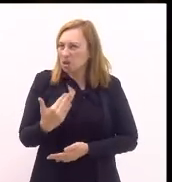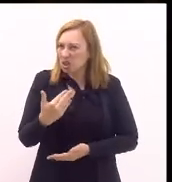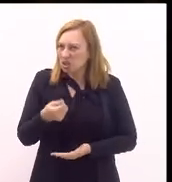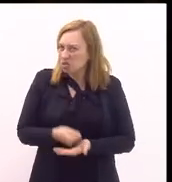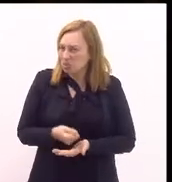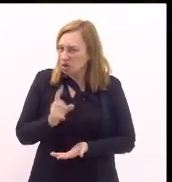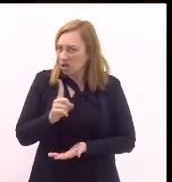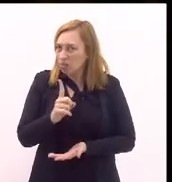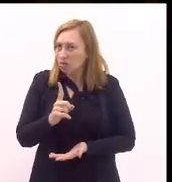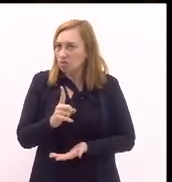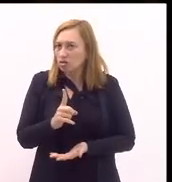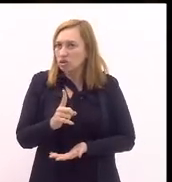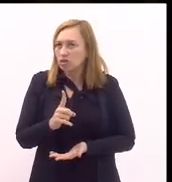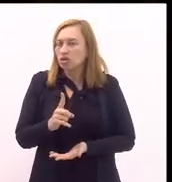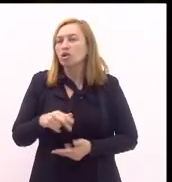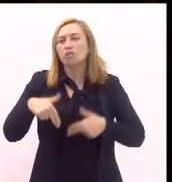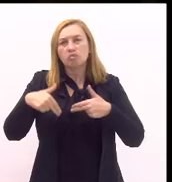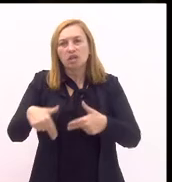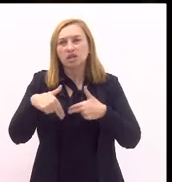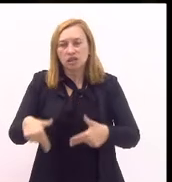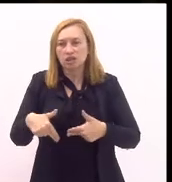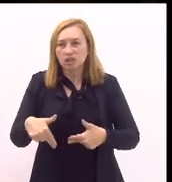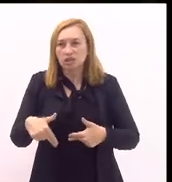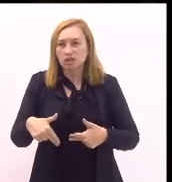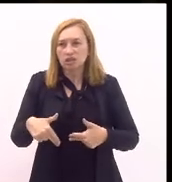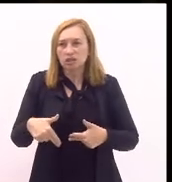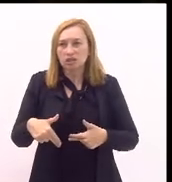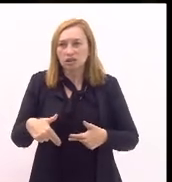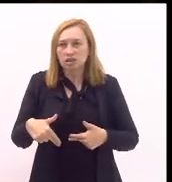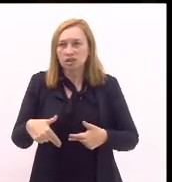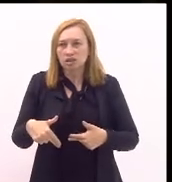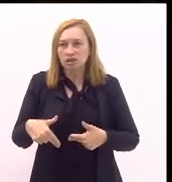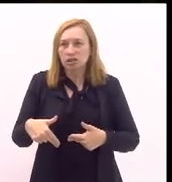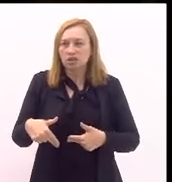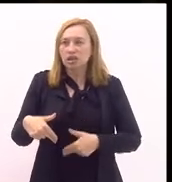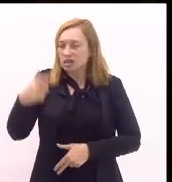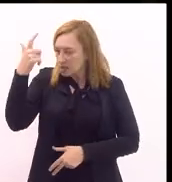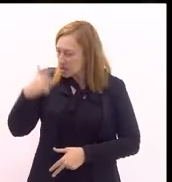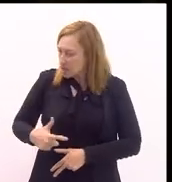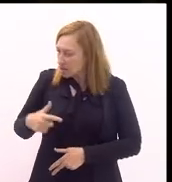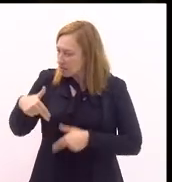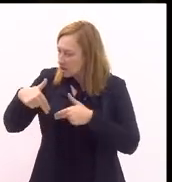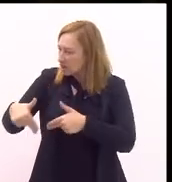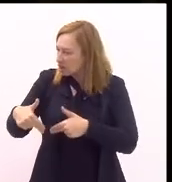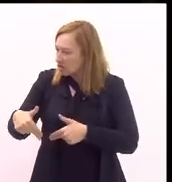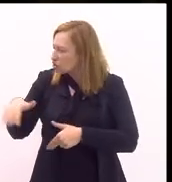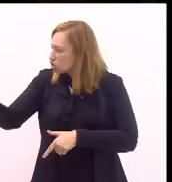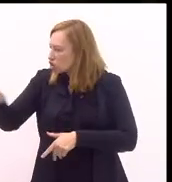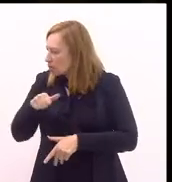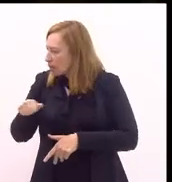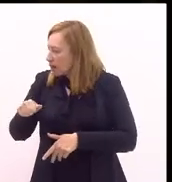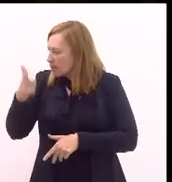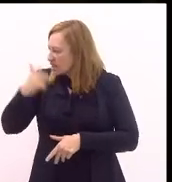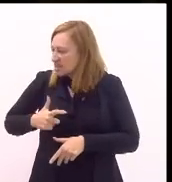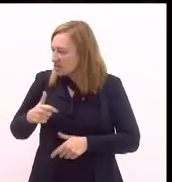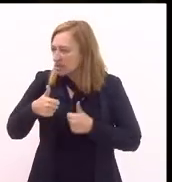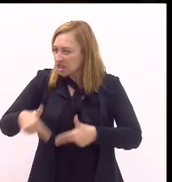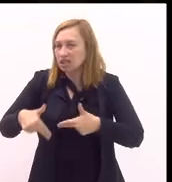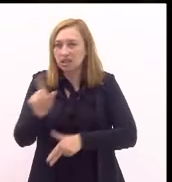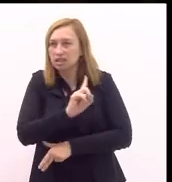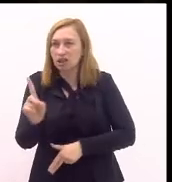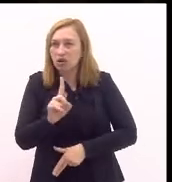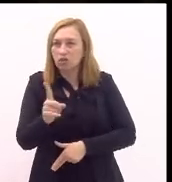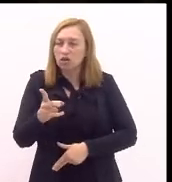é obrigação o militante como decidiu se tornar militante ninguém foi na casa de ninguém buscar para militar